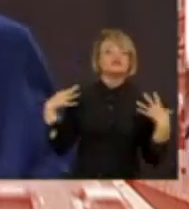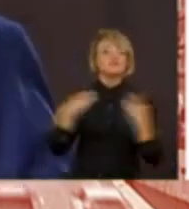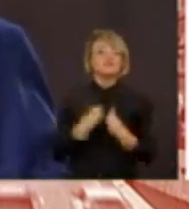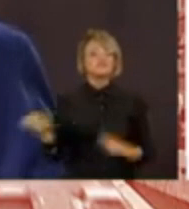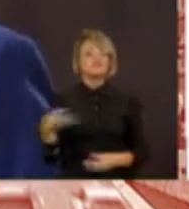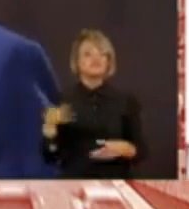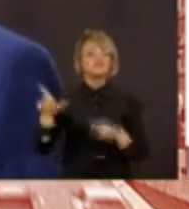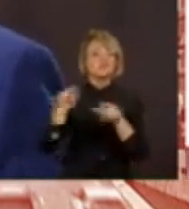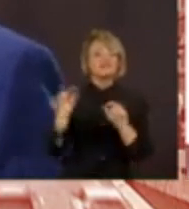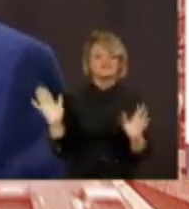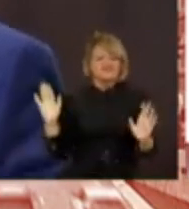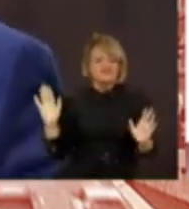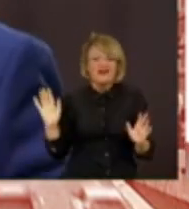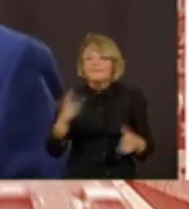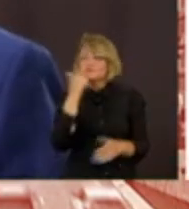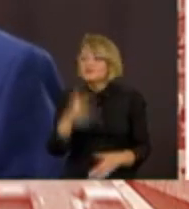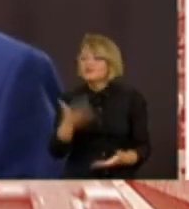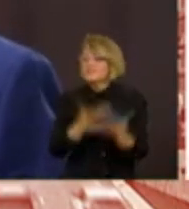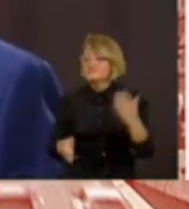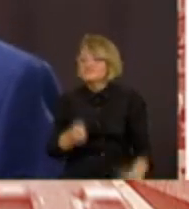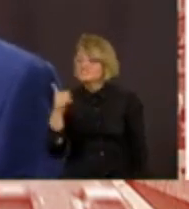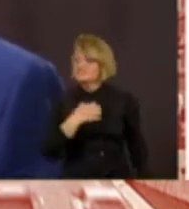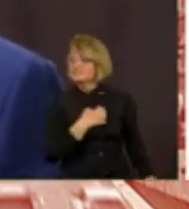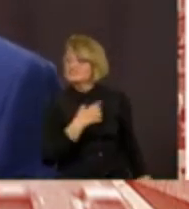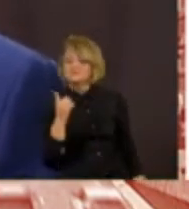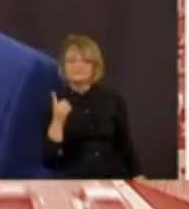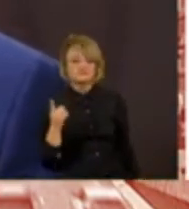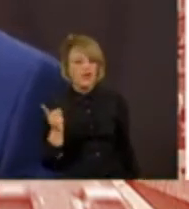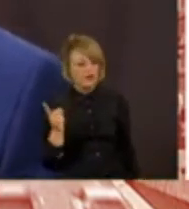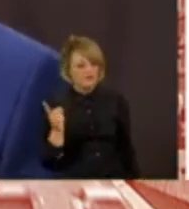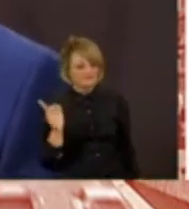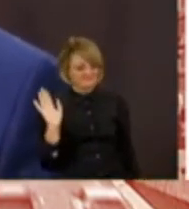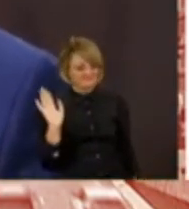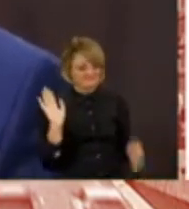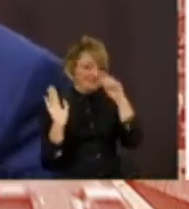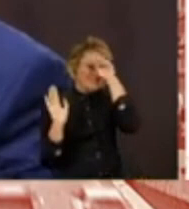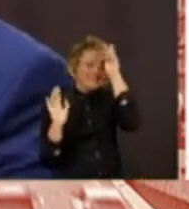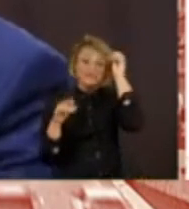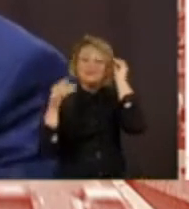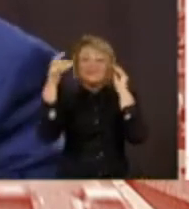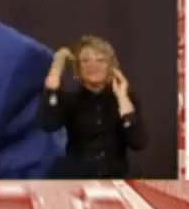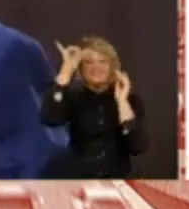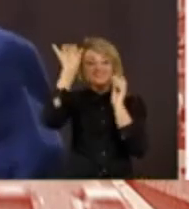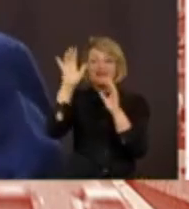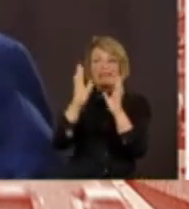correia de transmissão da vontade popular? Isso é uma pergunta que se faz, né? Uma pergunta importante que se